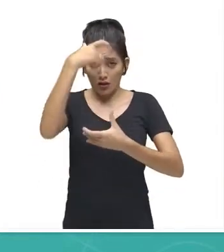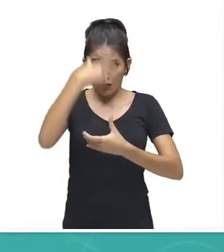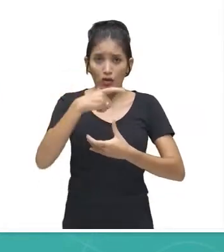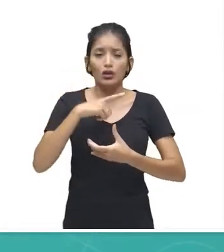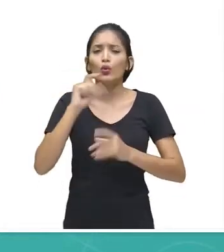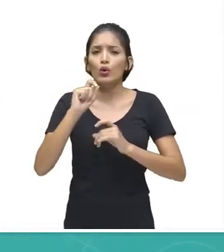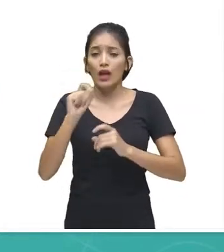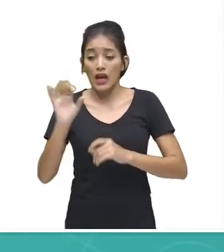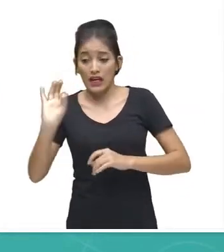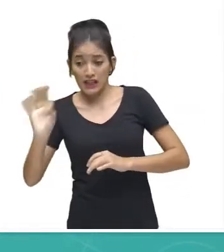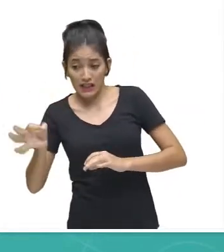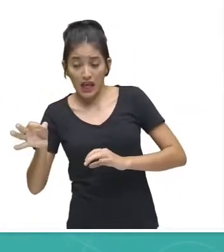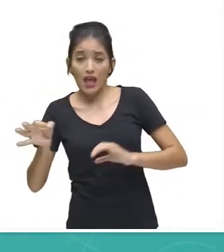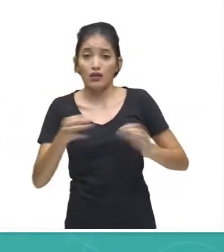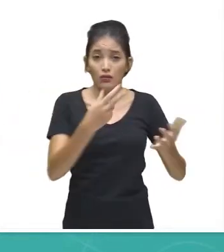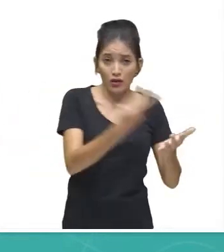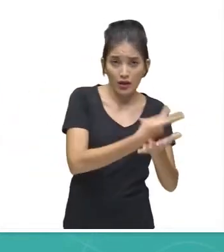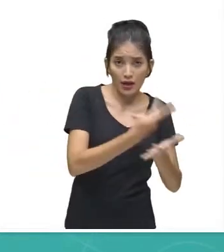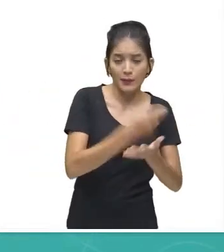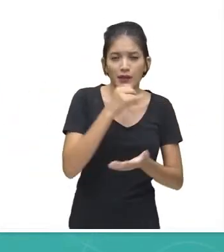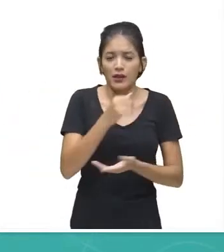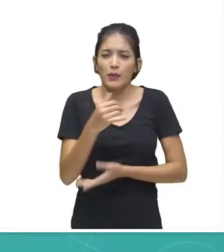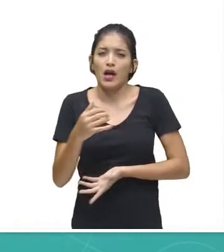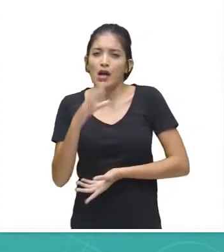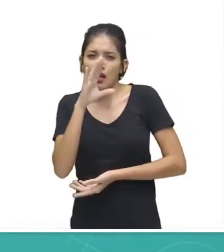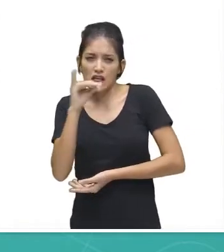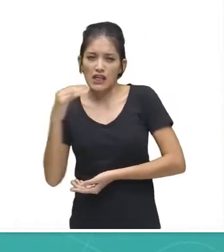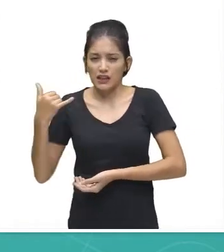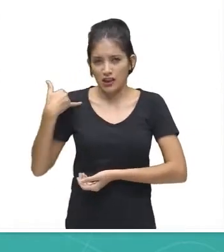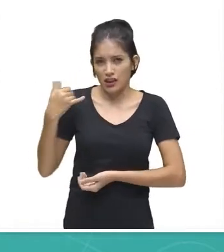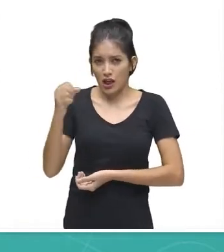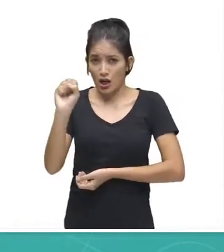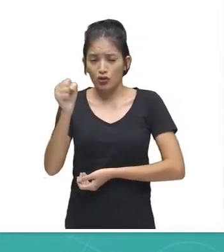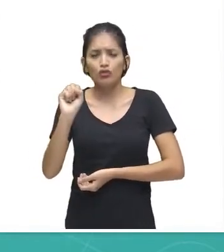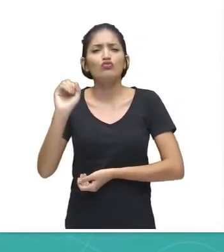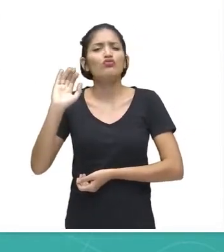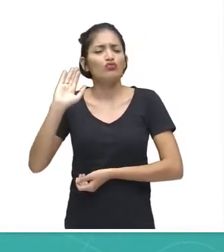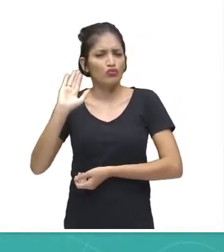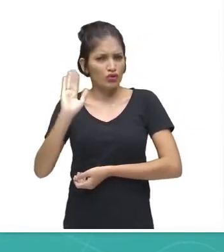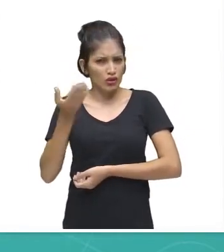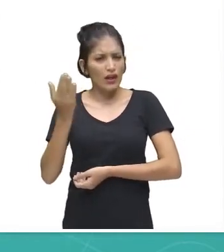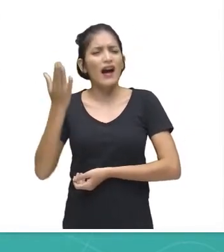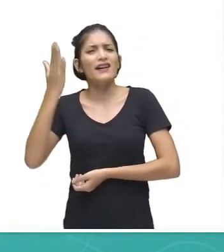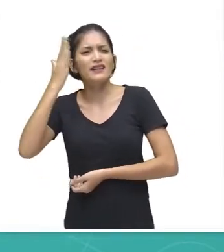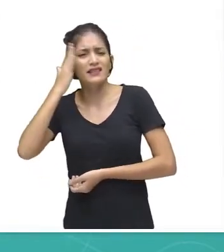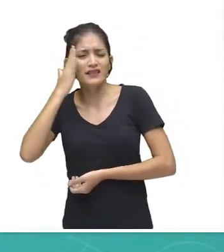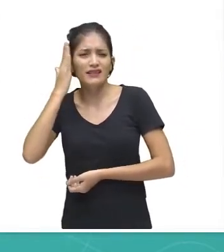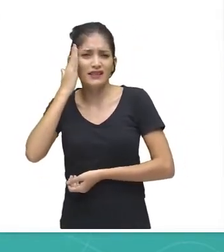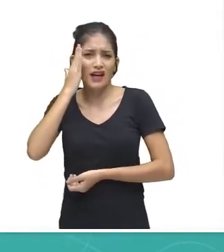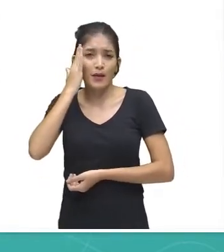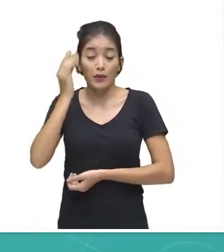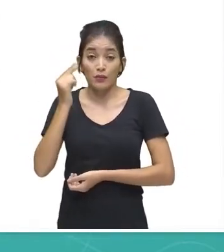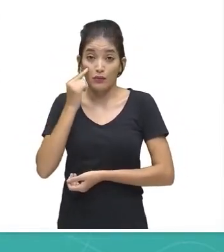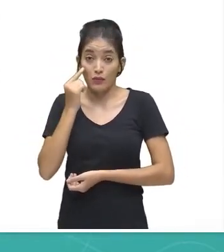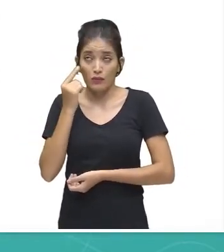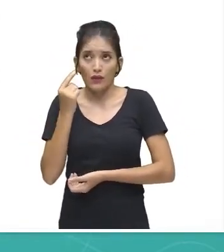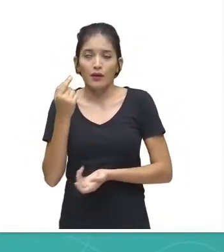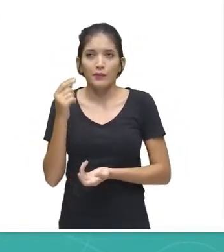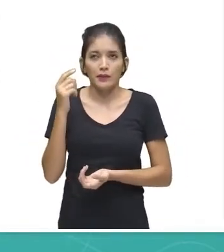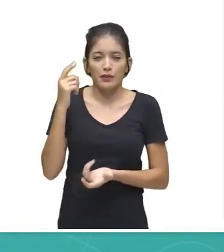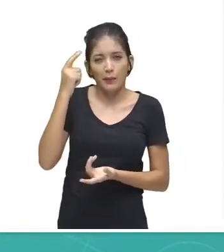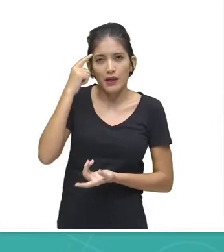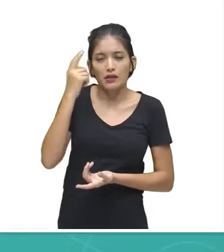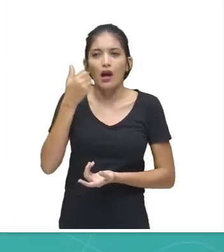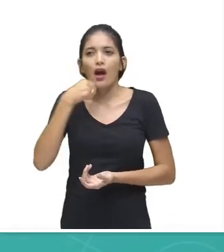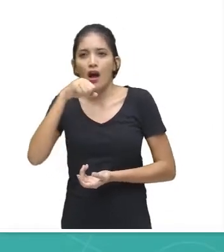errado. Uma criança de 8 anos, ela já vai começando a discernir: olha, papai me disse que isso aqui é